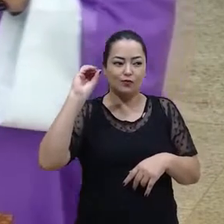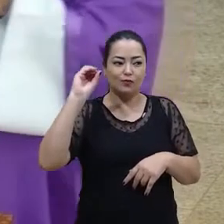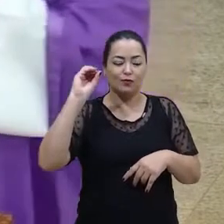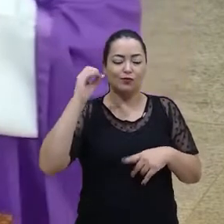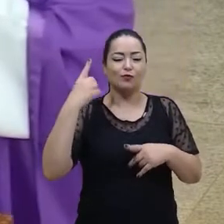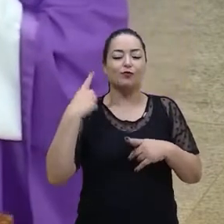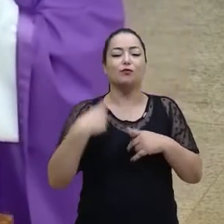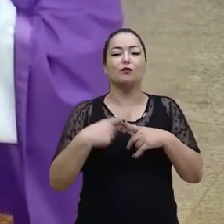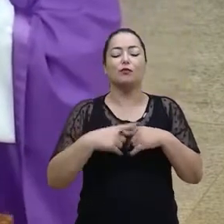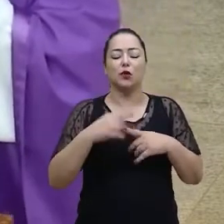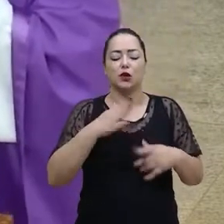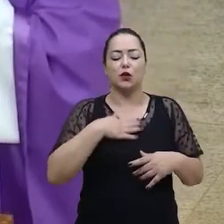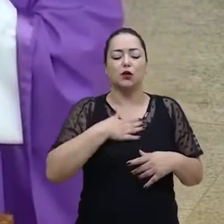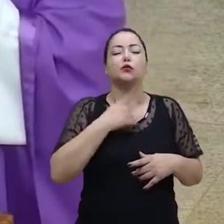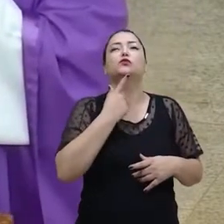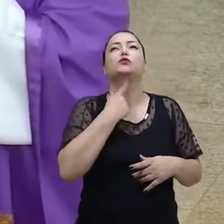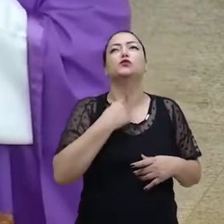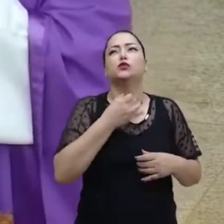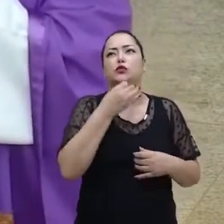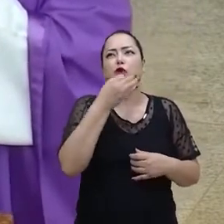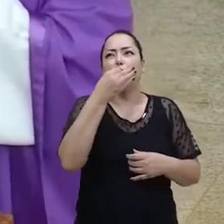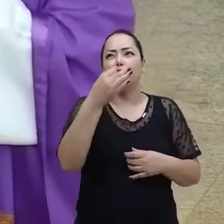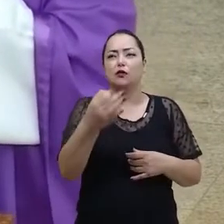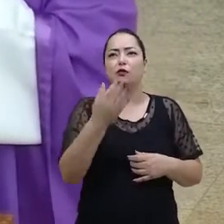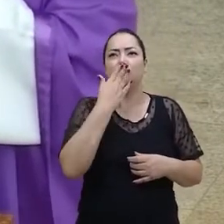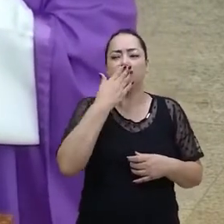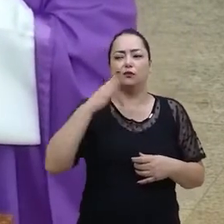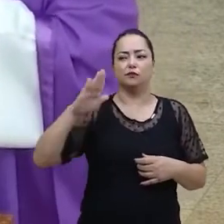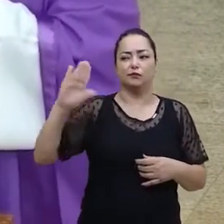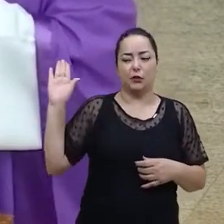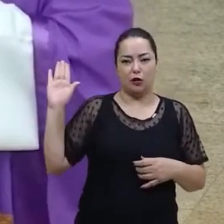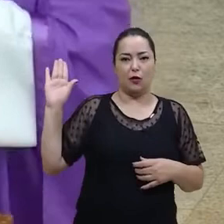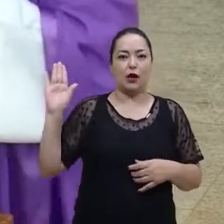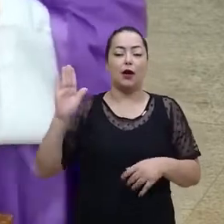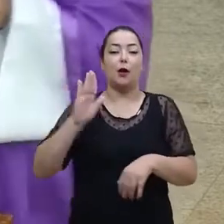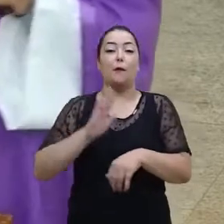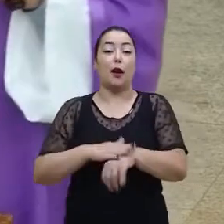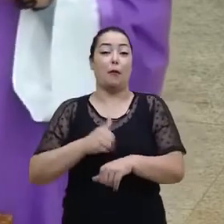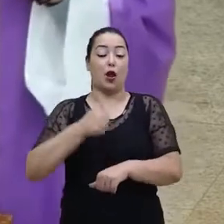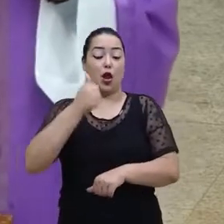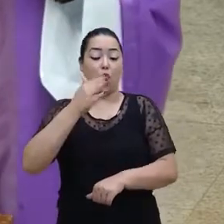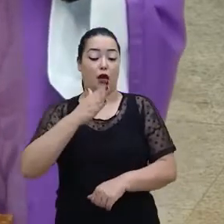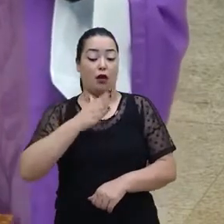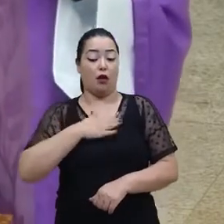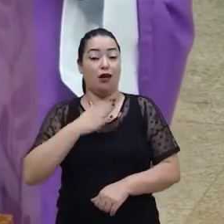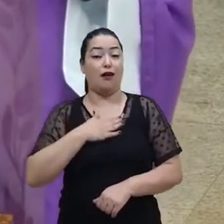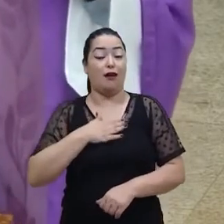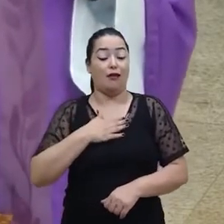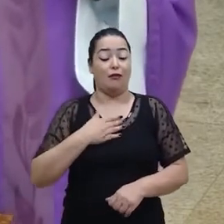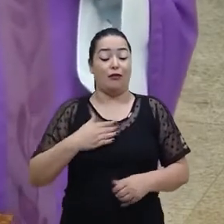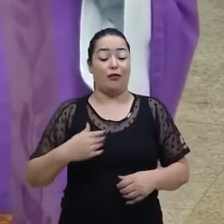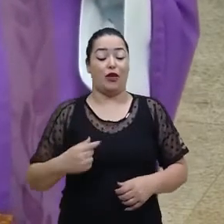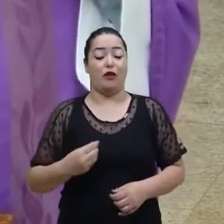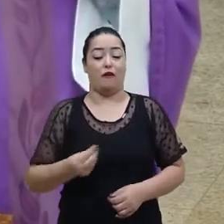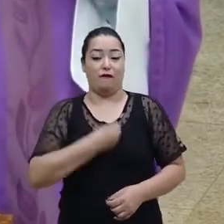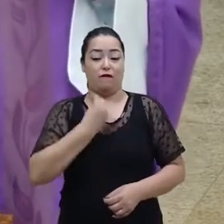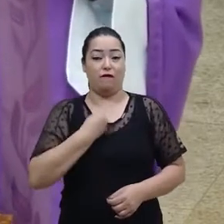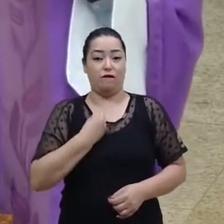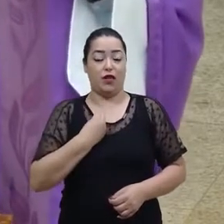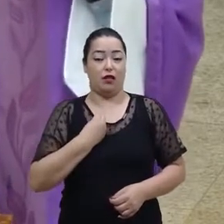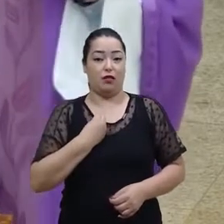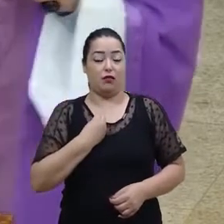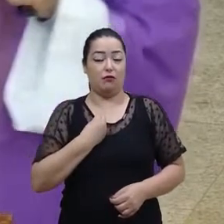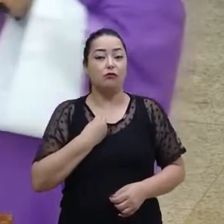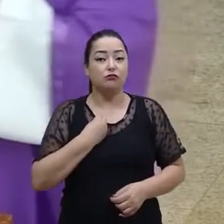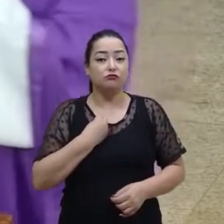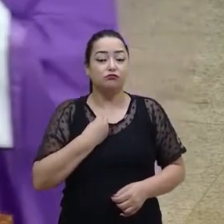os meus propósitos devem me levar a ter Melhoramentos no meu nas minhas posturas meus comportamentos